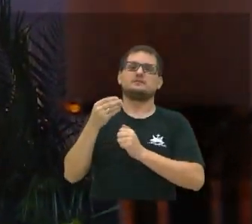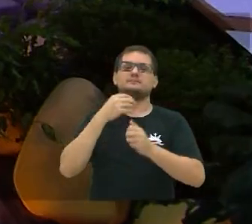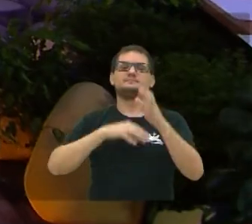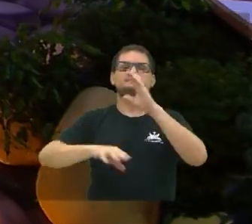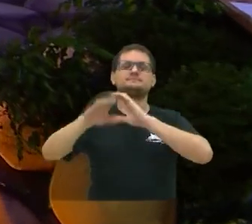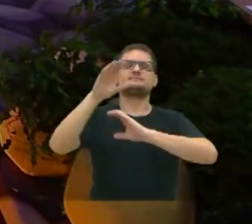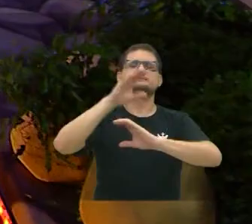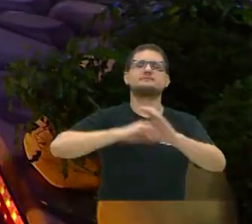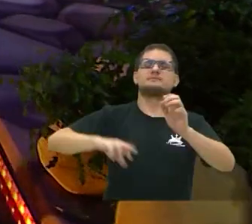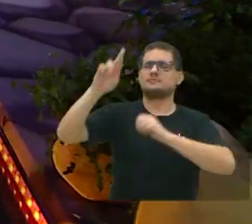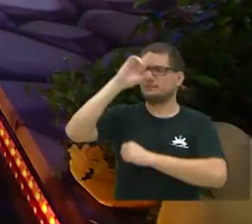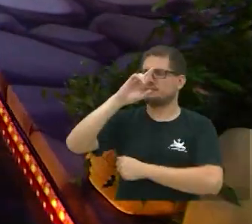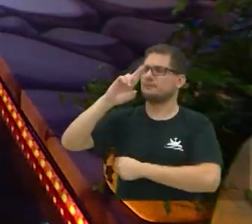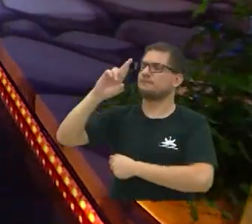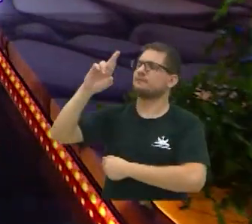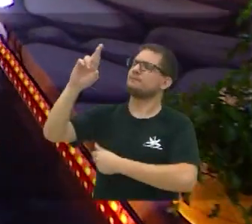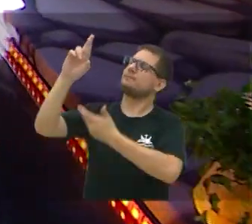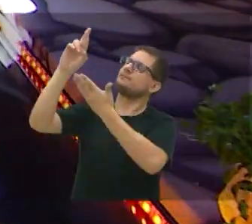Batiza-me,